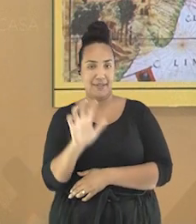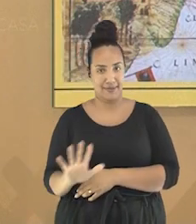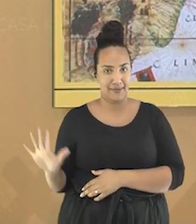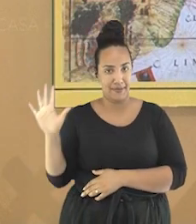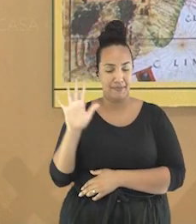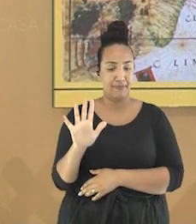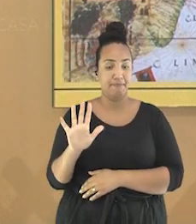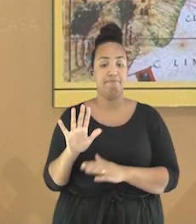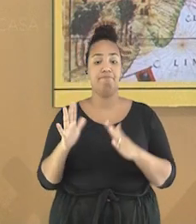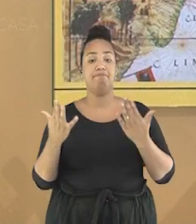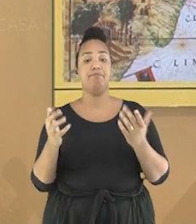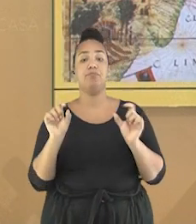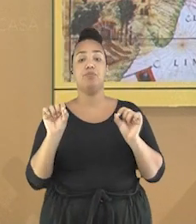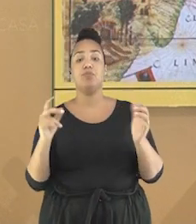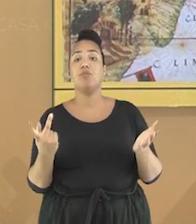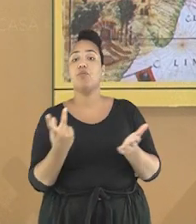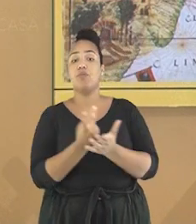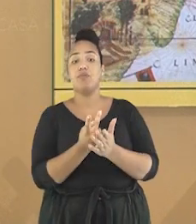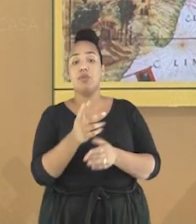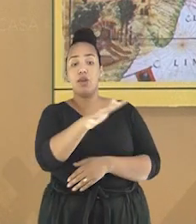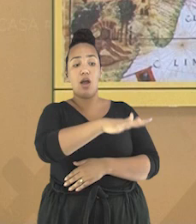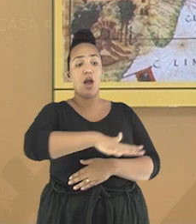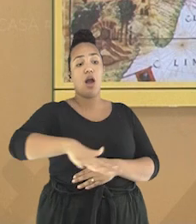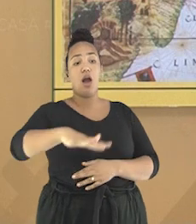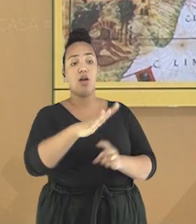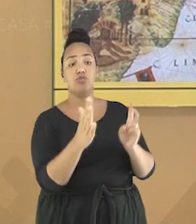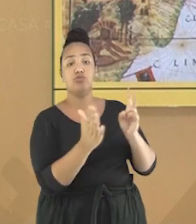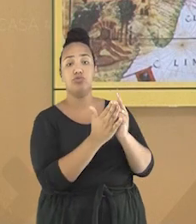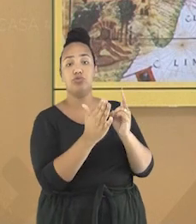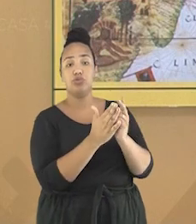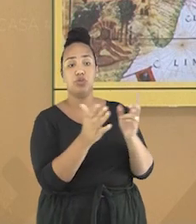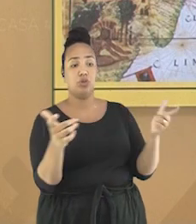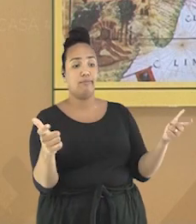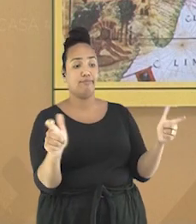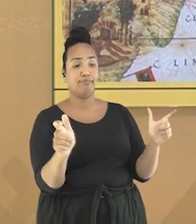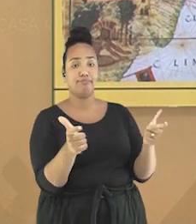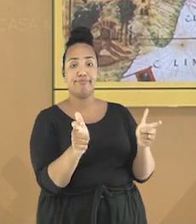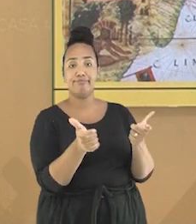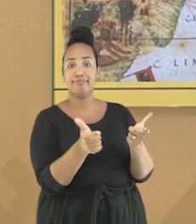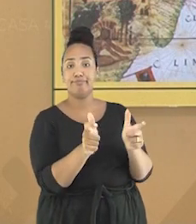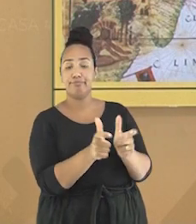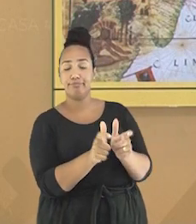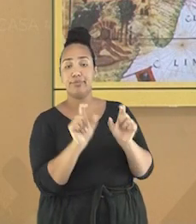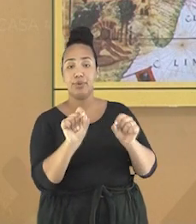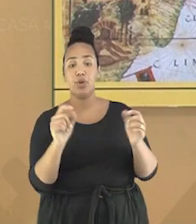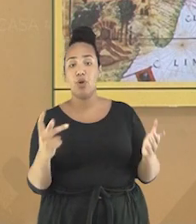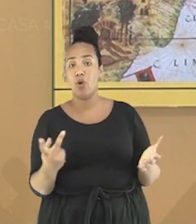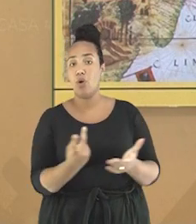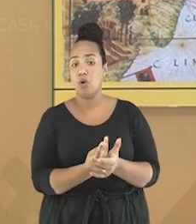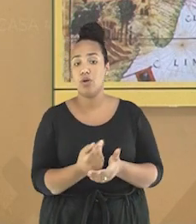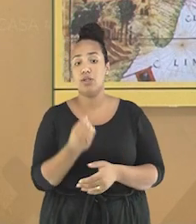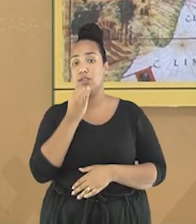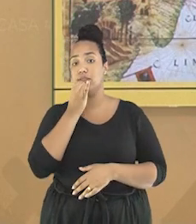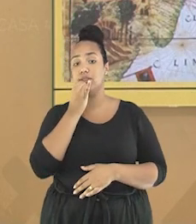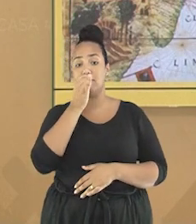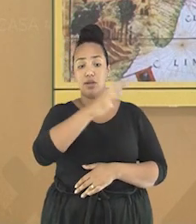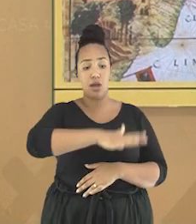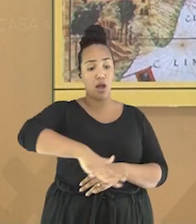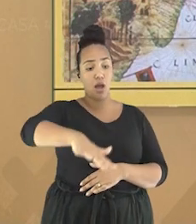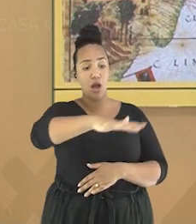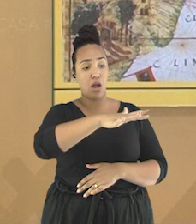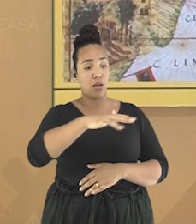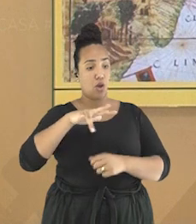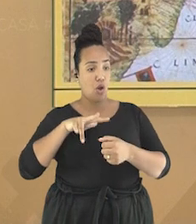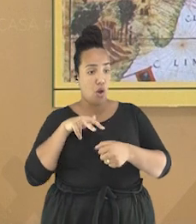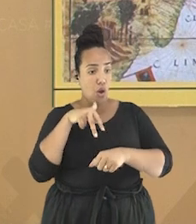europeus, foi a diminuição da área de seu território, o que impedia a ocupação desse espaço